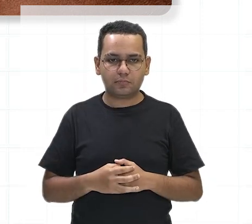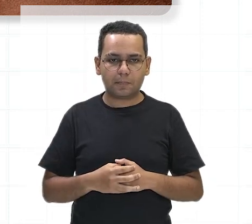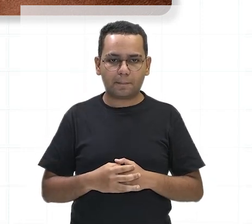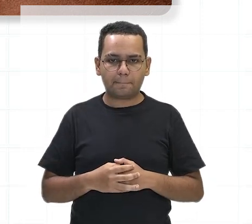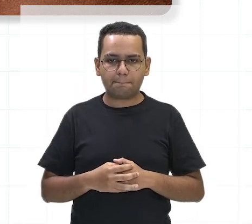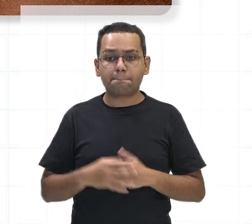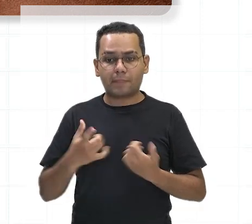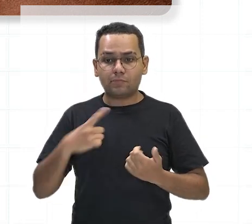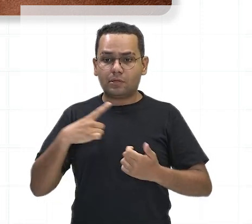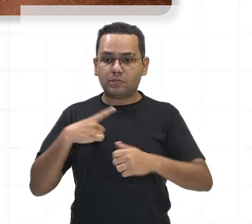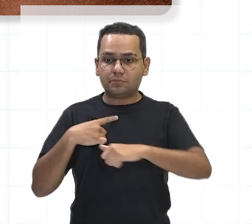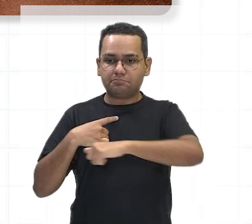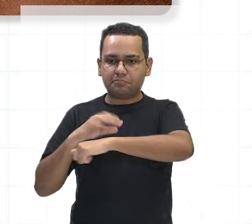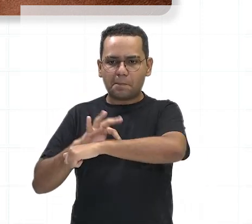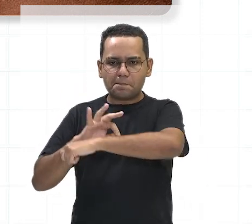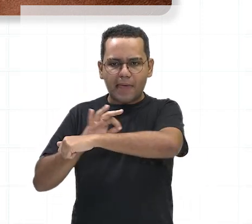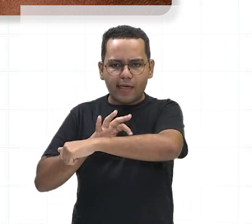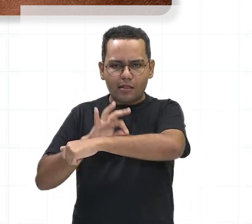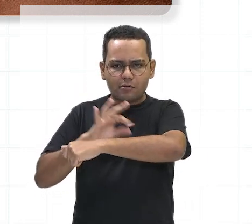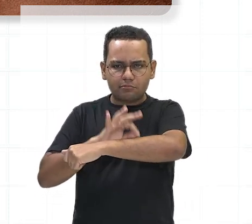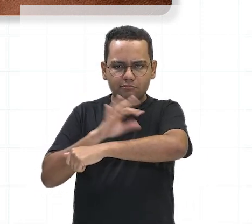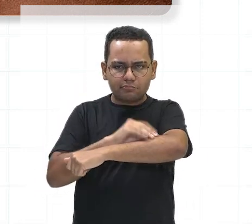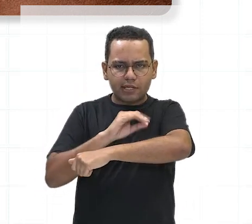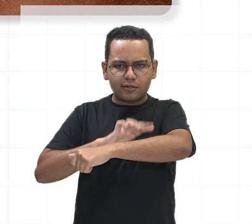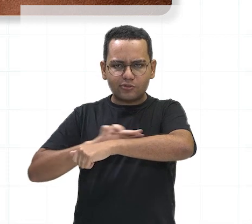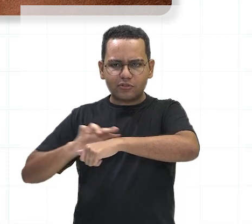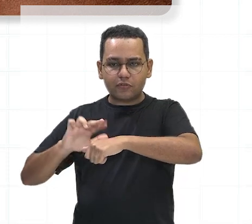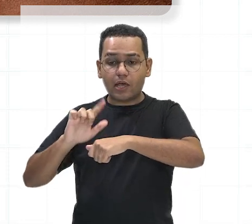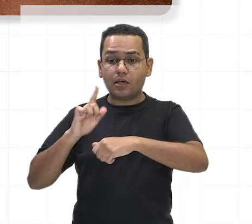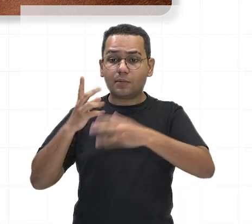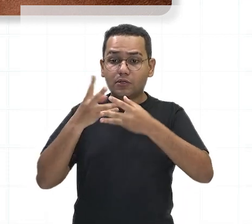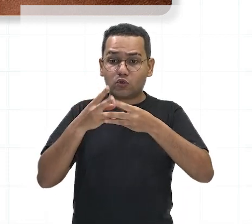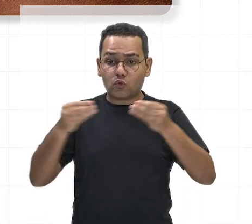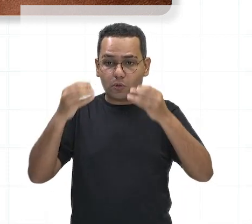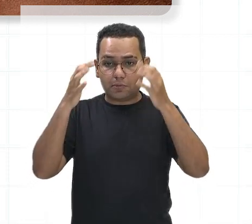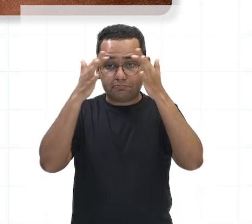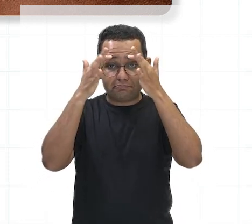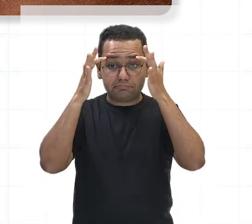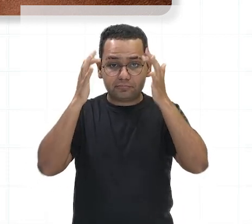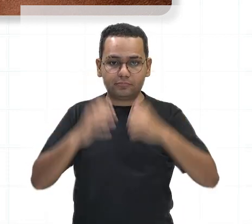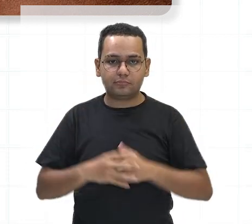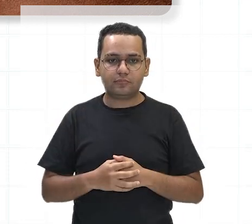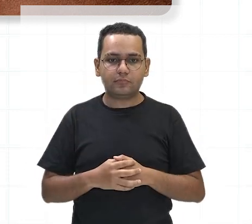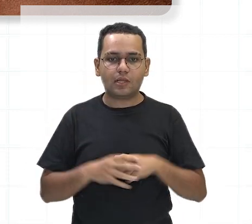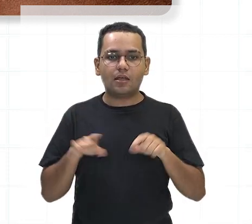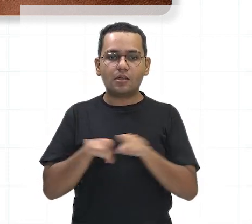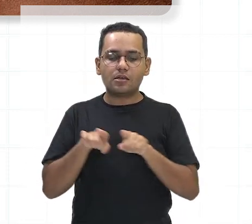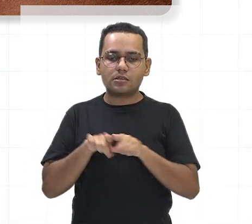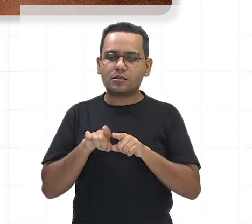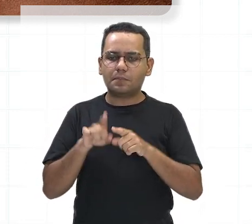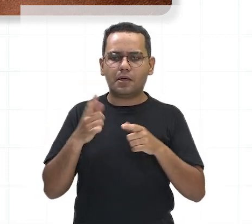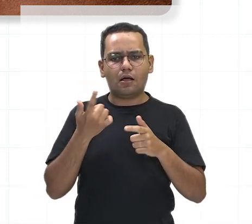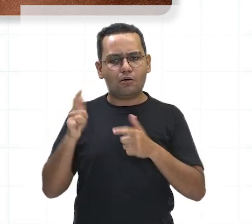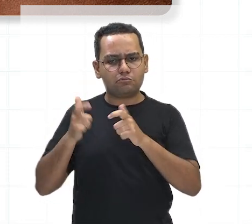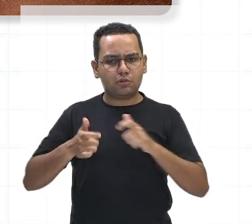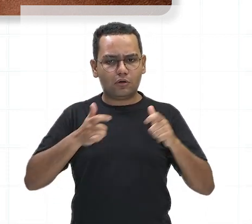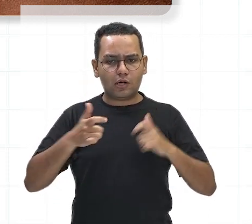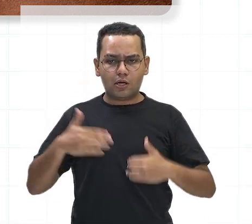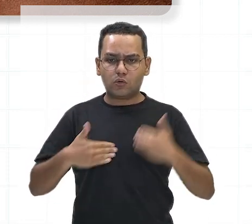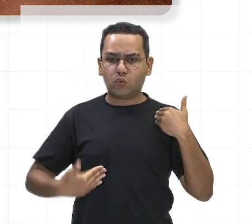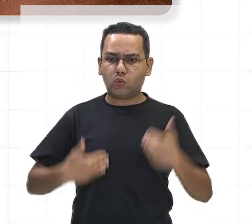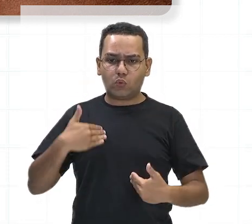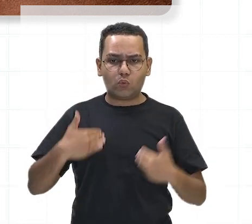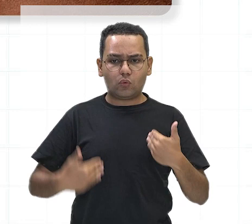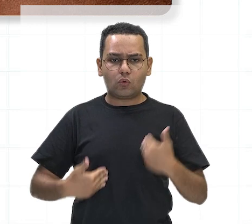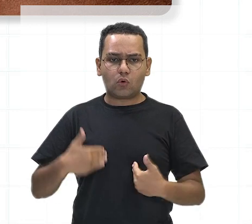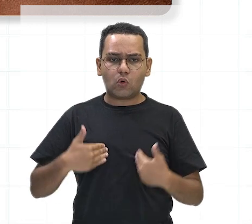pelos em certas partes do corpo, principalmente os pelos da sobrancelha, dormência em partes do corpo também,